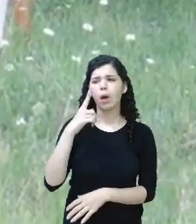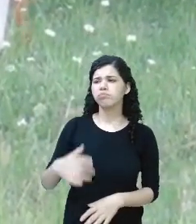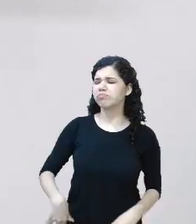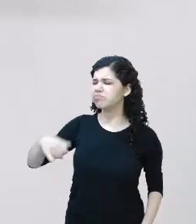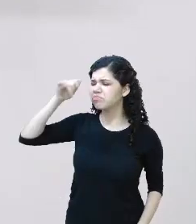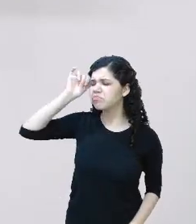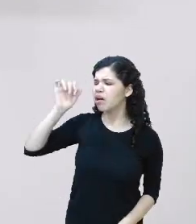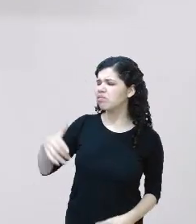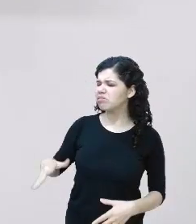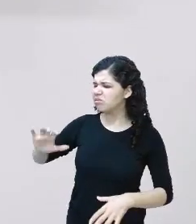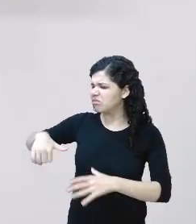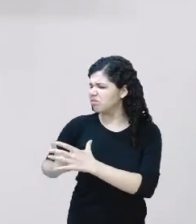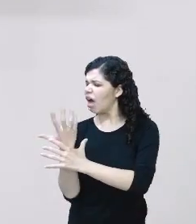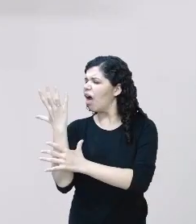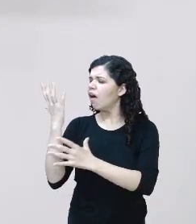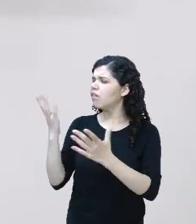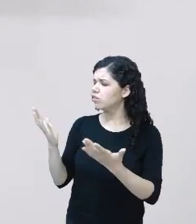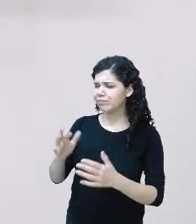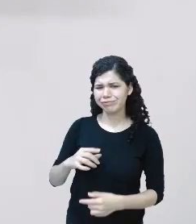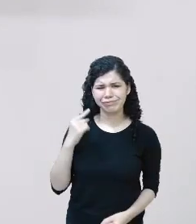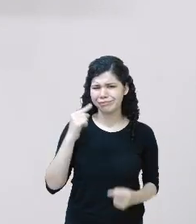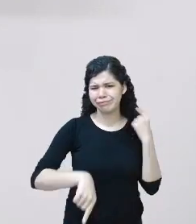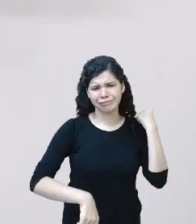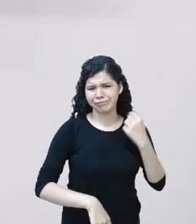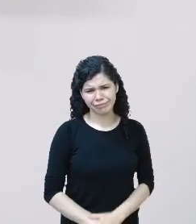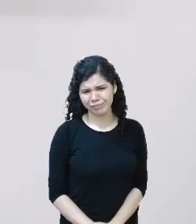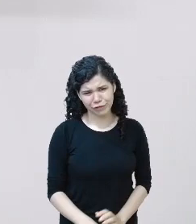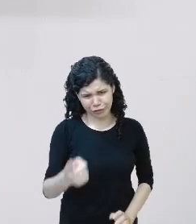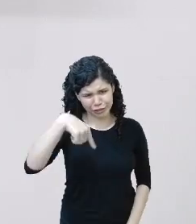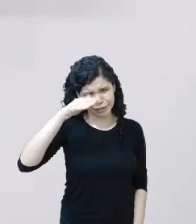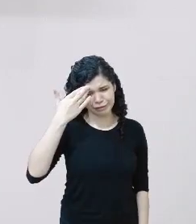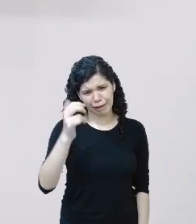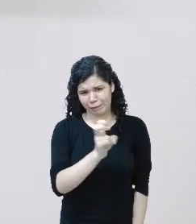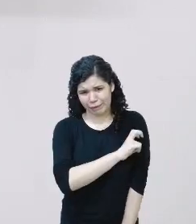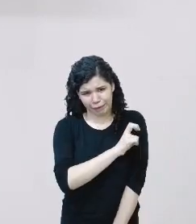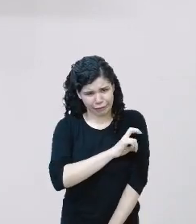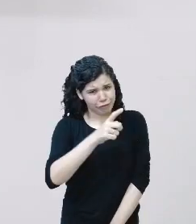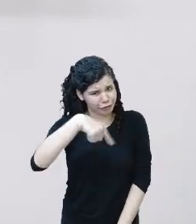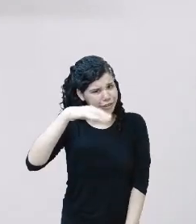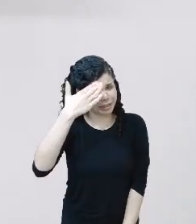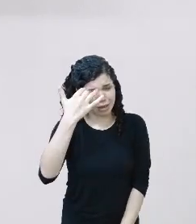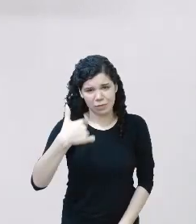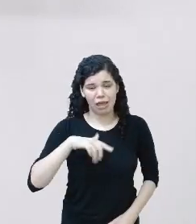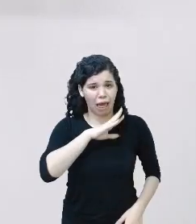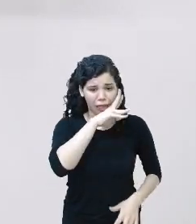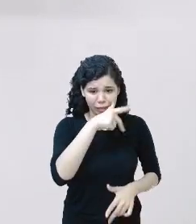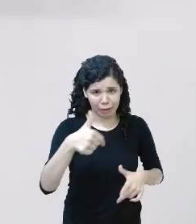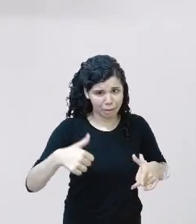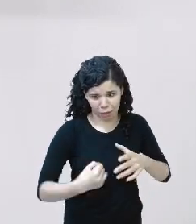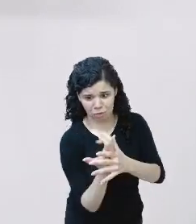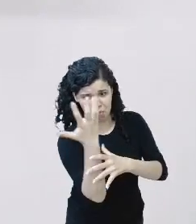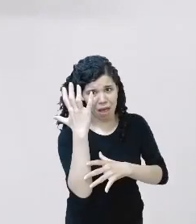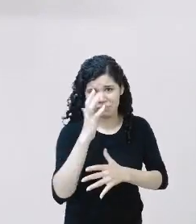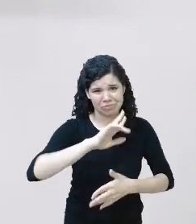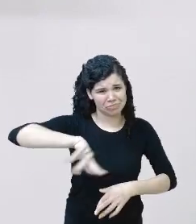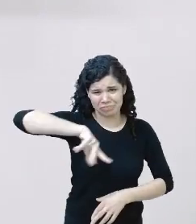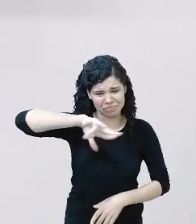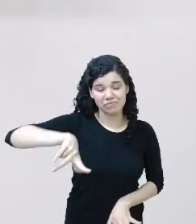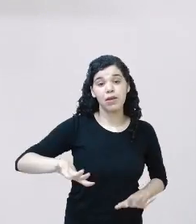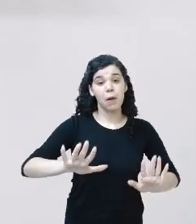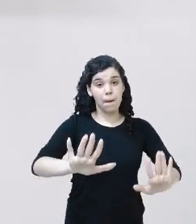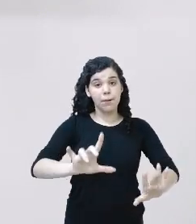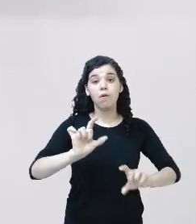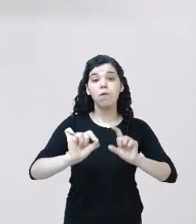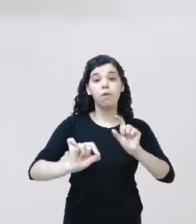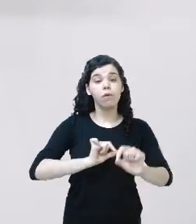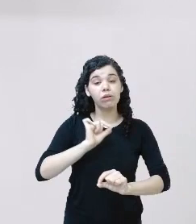gado não nasce numa árvore? Claro que não, né? Claro que não. O quinto ano sabe que o animal ele não nasce da árvore, mas